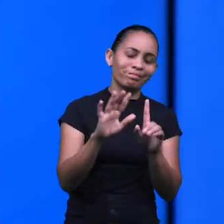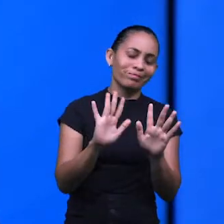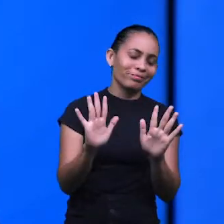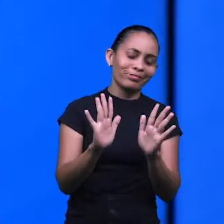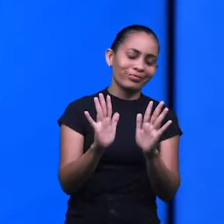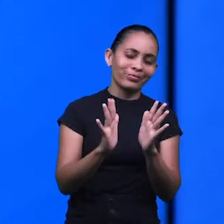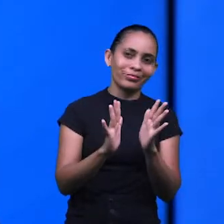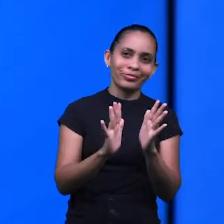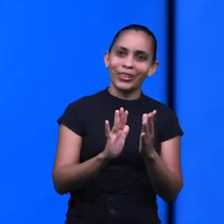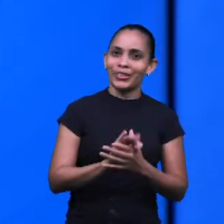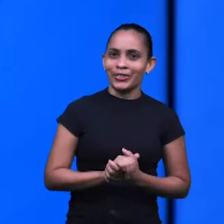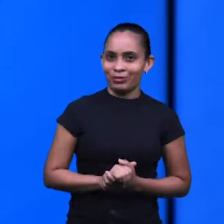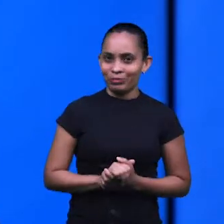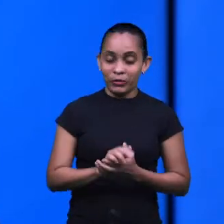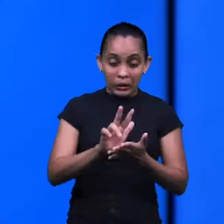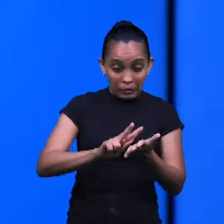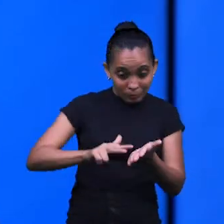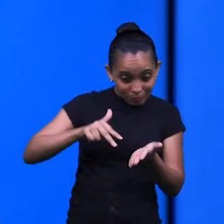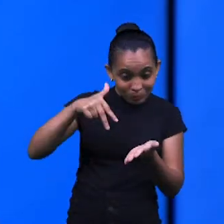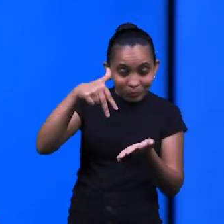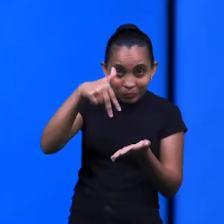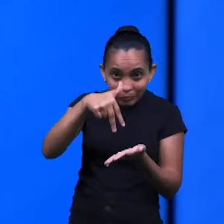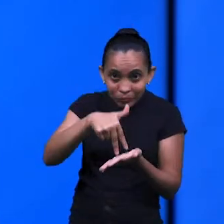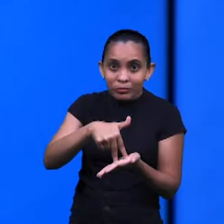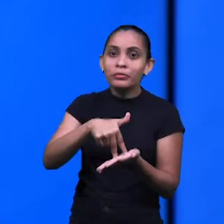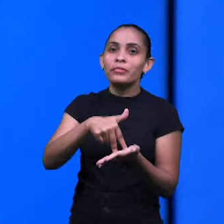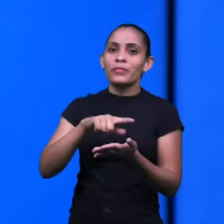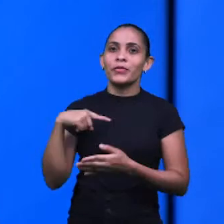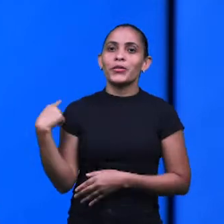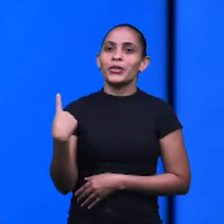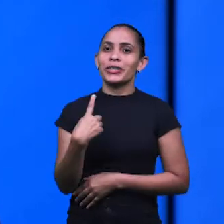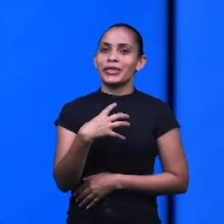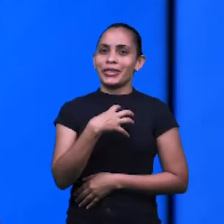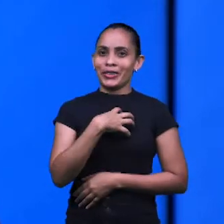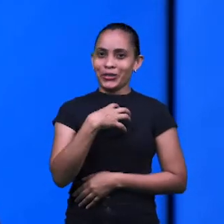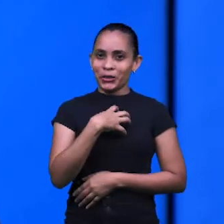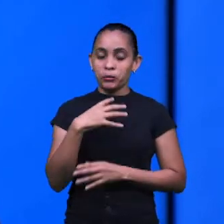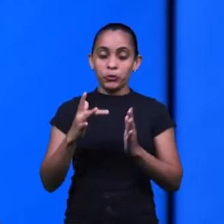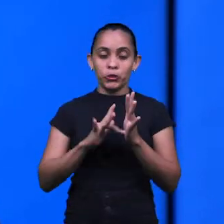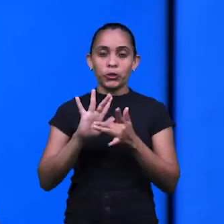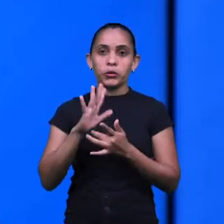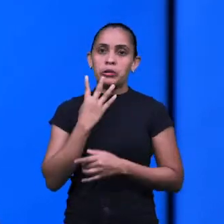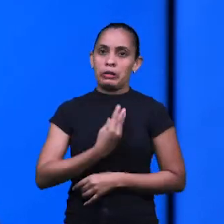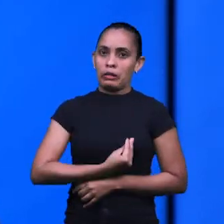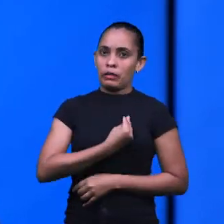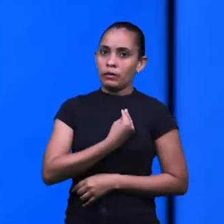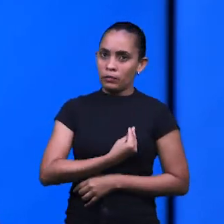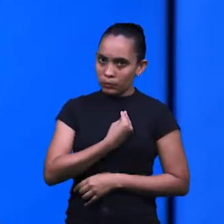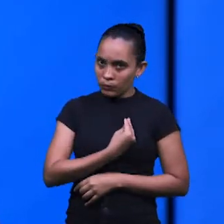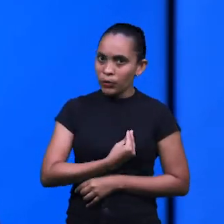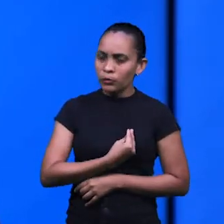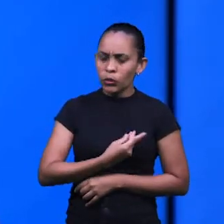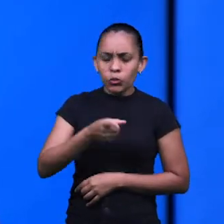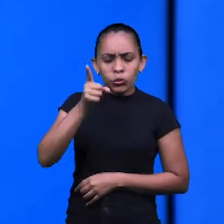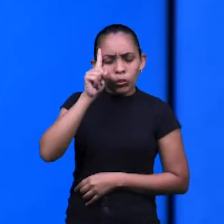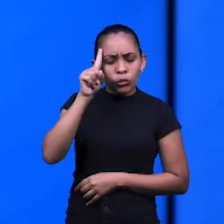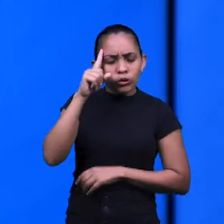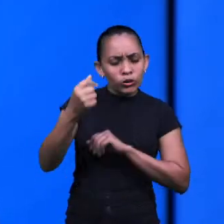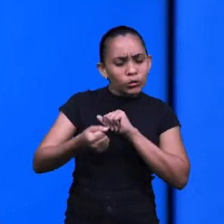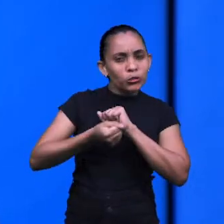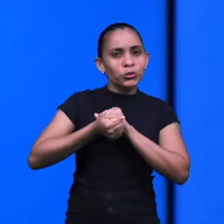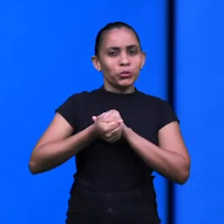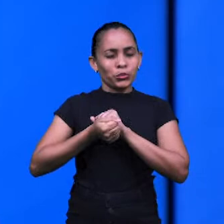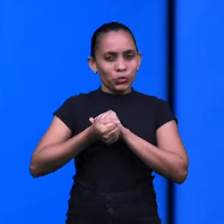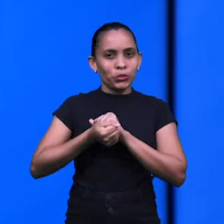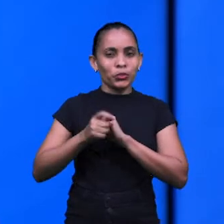mais forte do que a sua ressurreição. Isso nós sentimos em nós com o Jesus vivo que está conosco todos os dias.